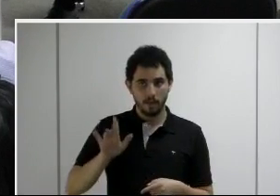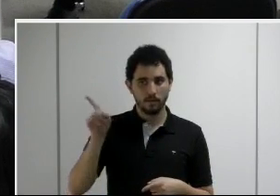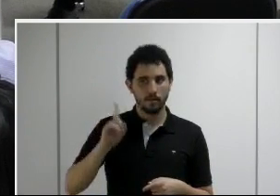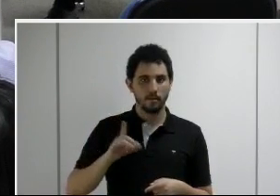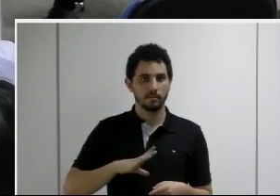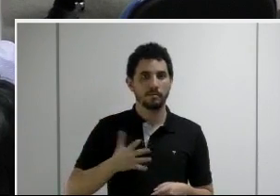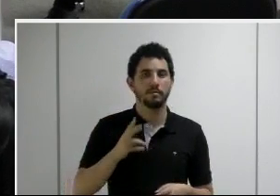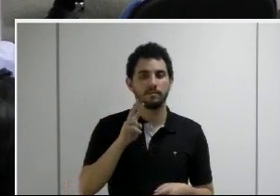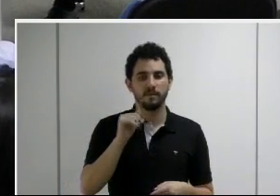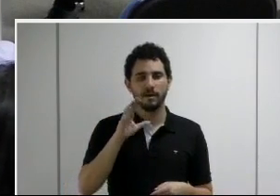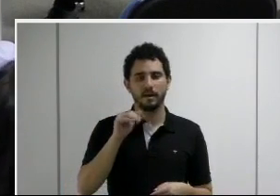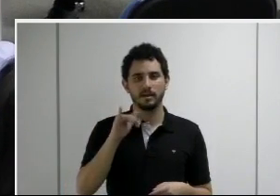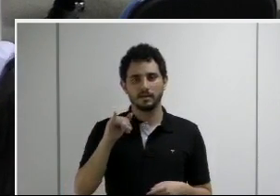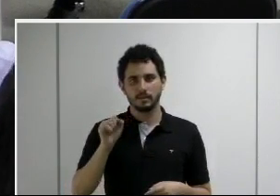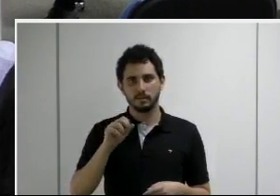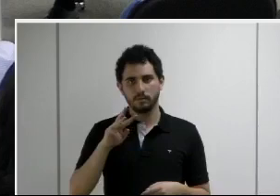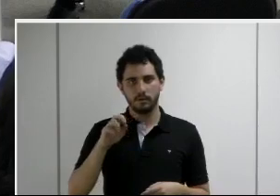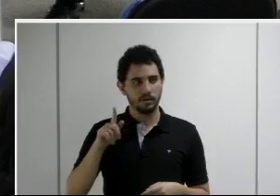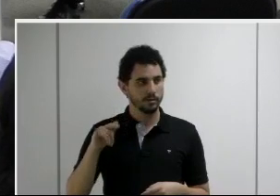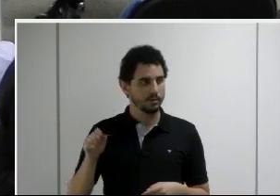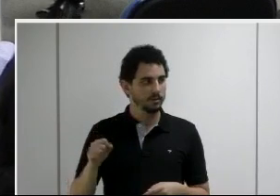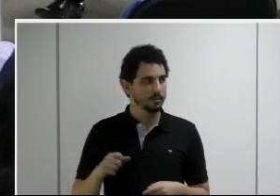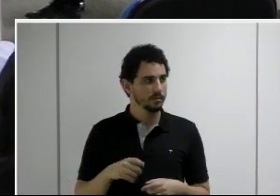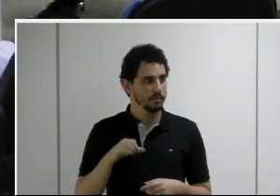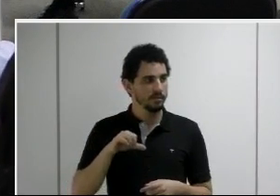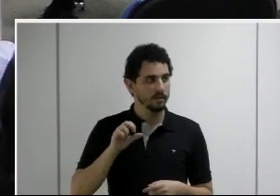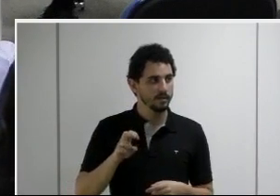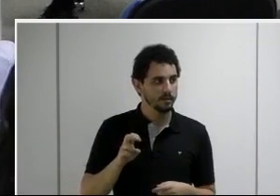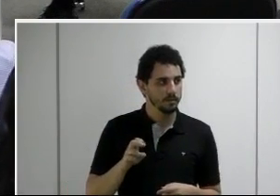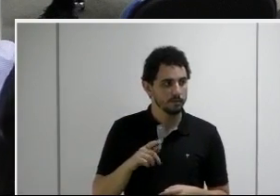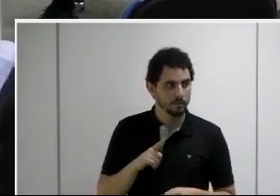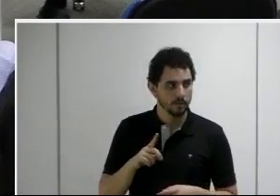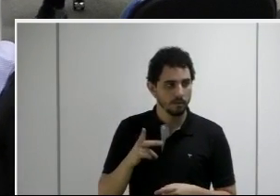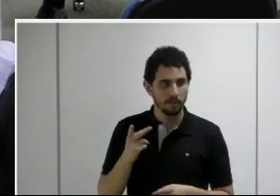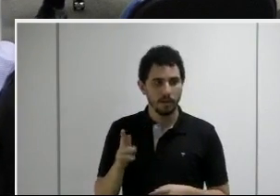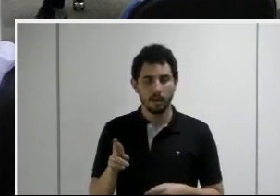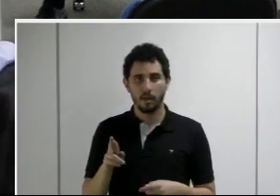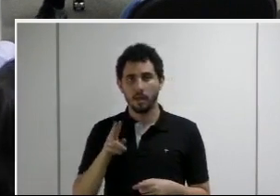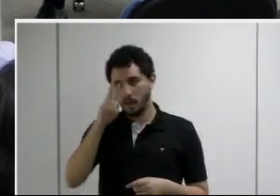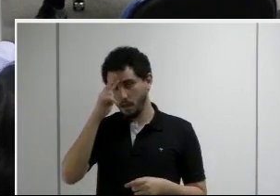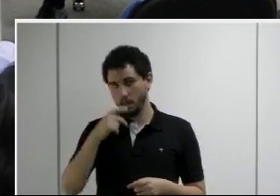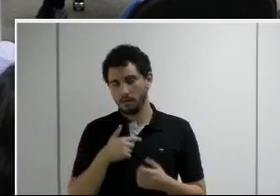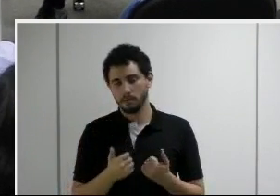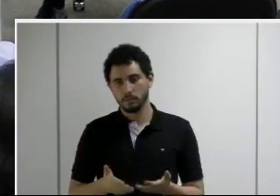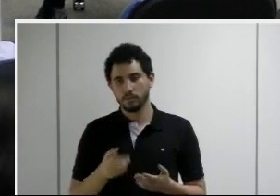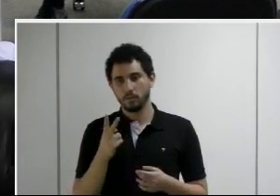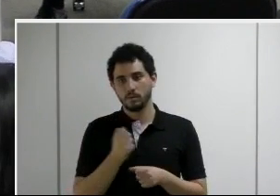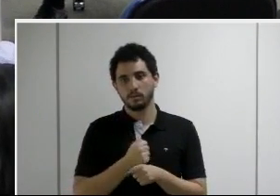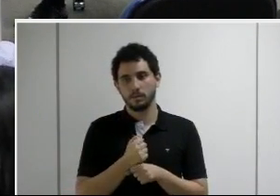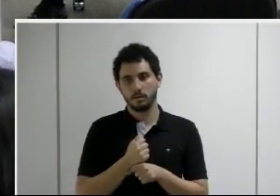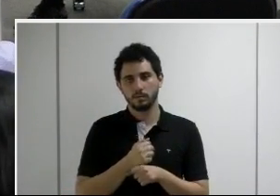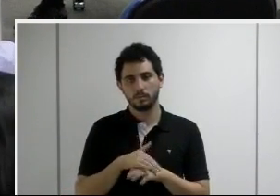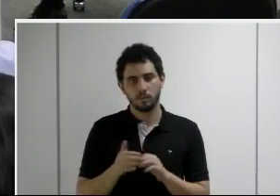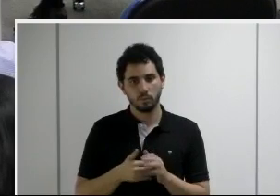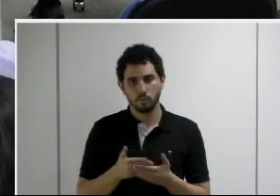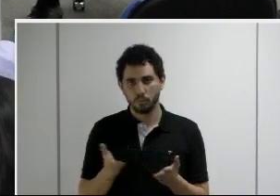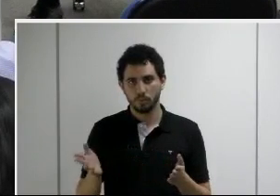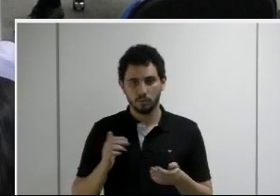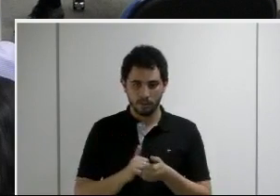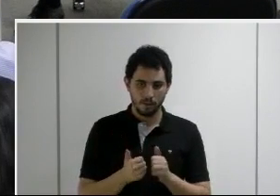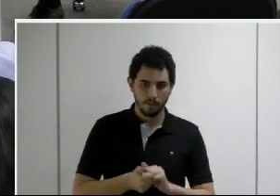uma vacatio legis menor, migrando da diretiva de 95 para o GDPR, eles se autoconcederam 2 anos para todo mundo poder se